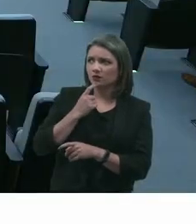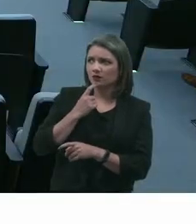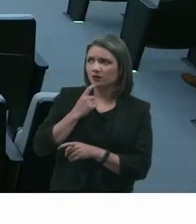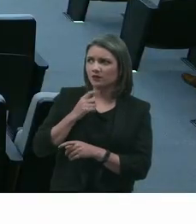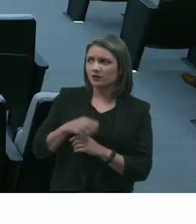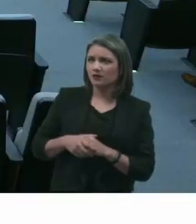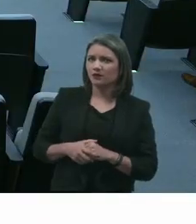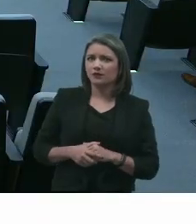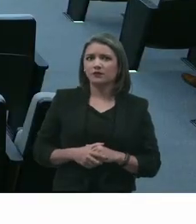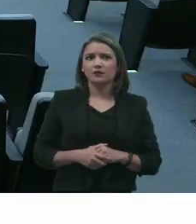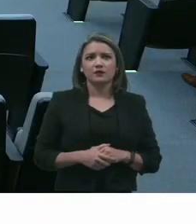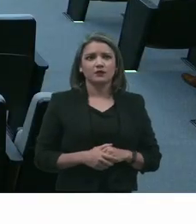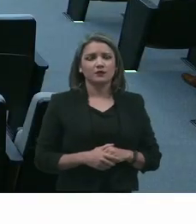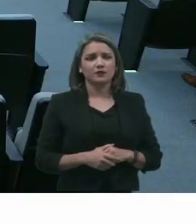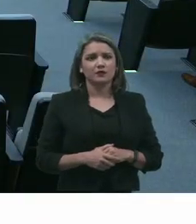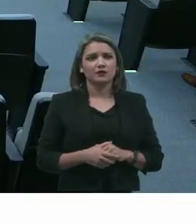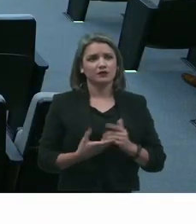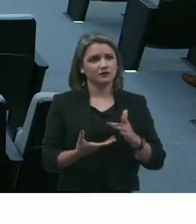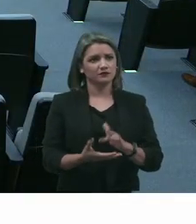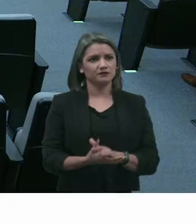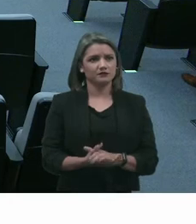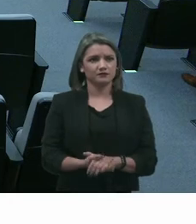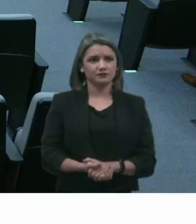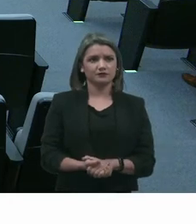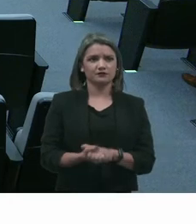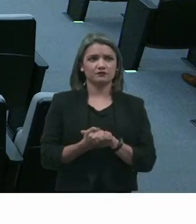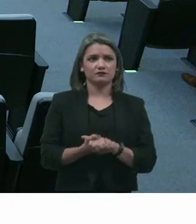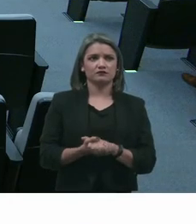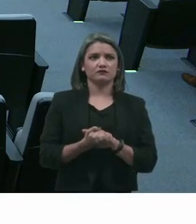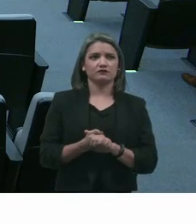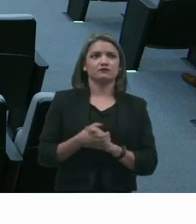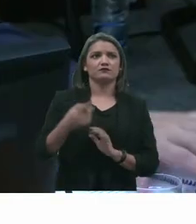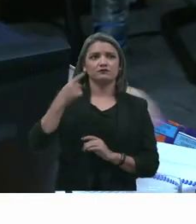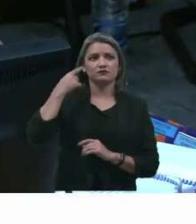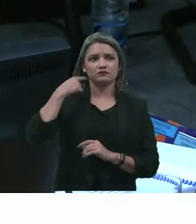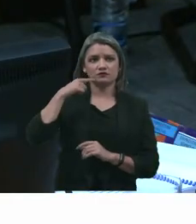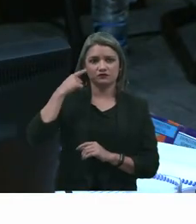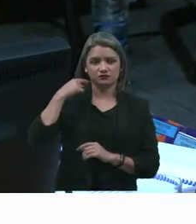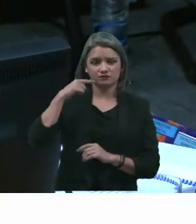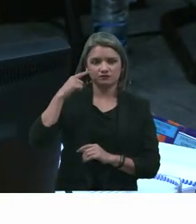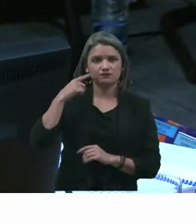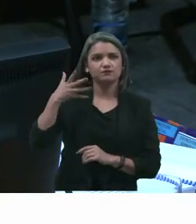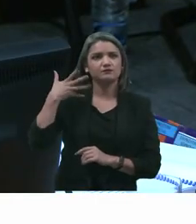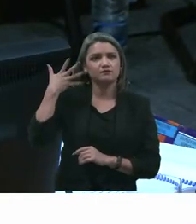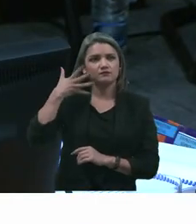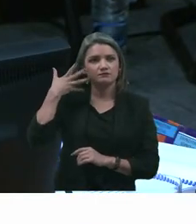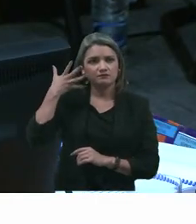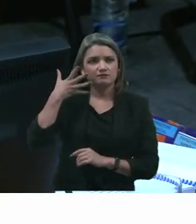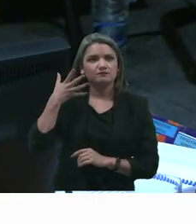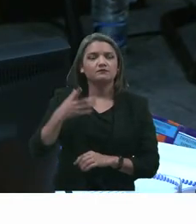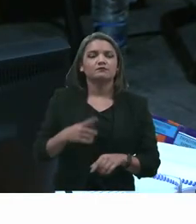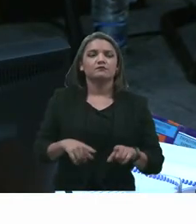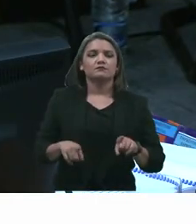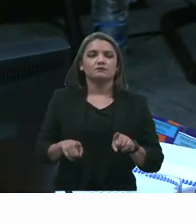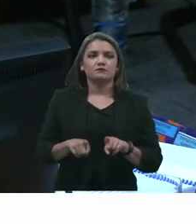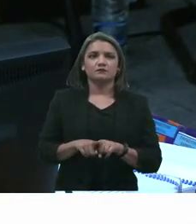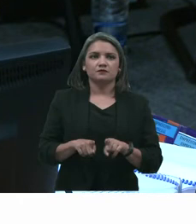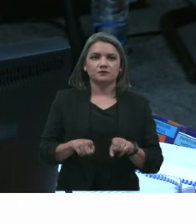Presidente, cumprimento os advogados que fizeram a sustentação, também o